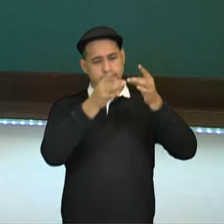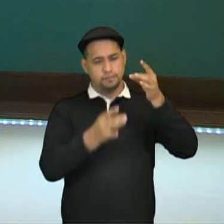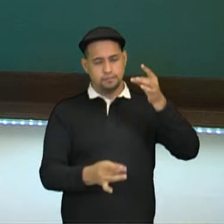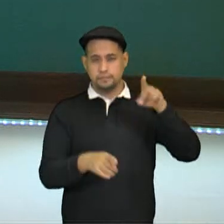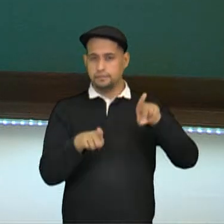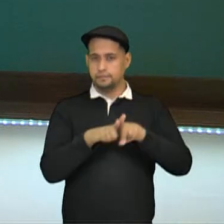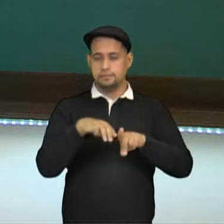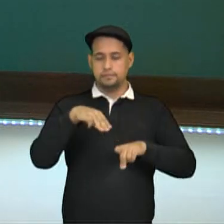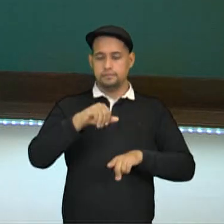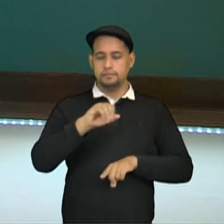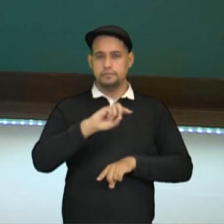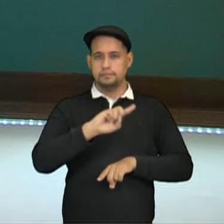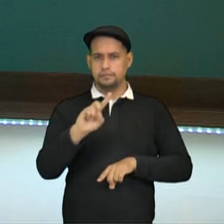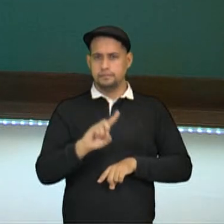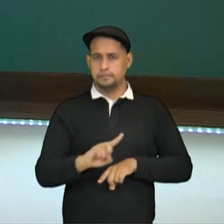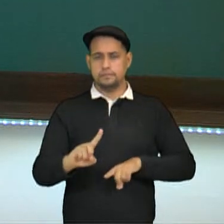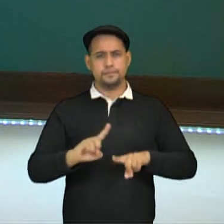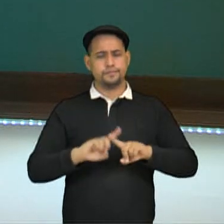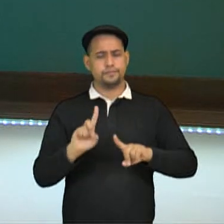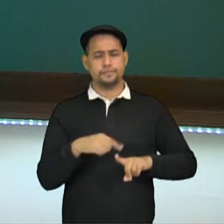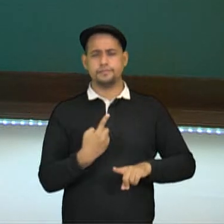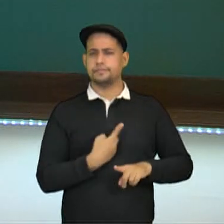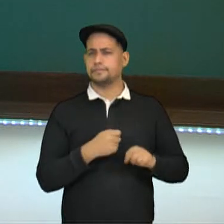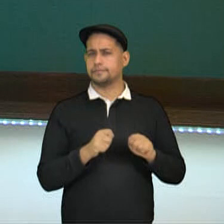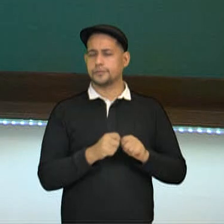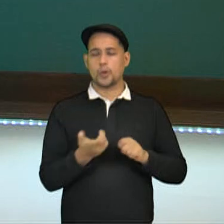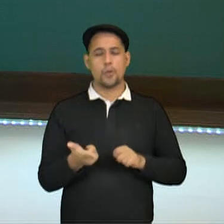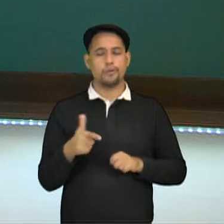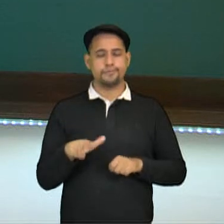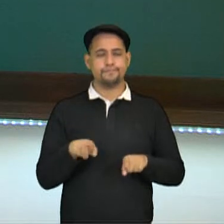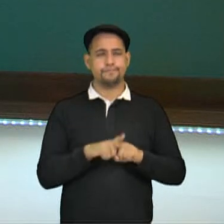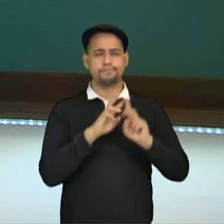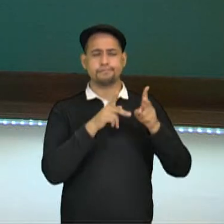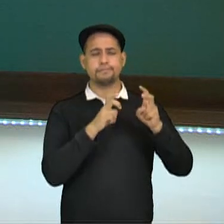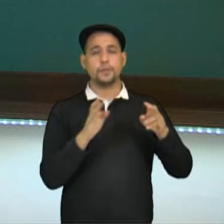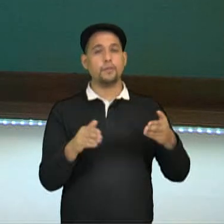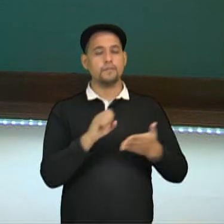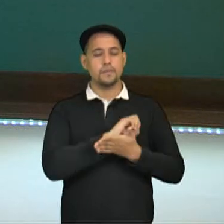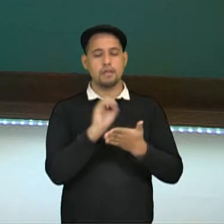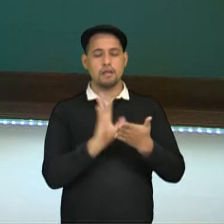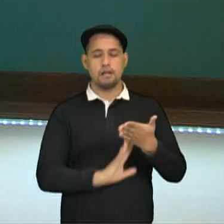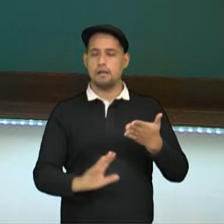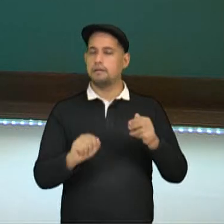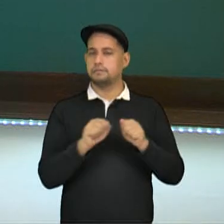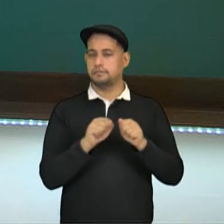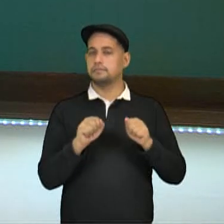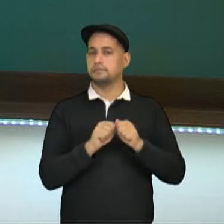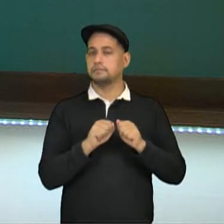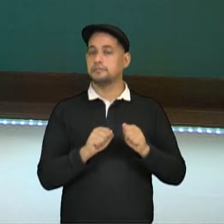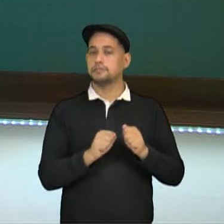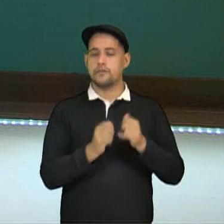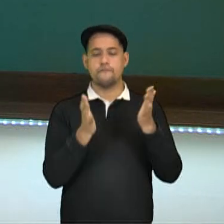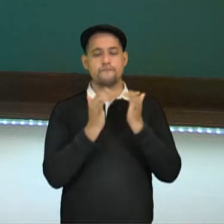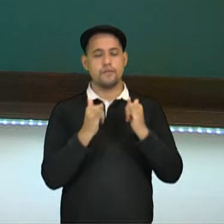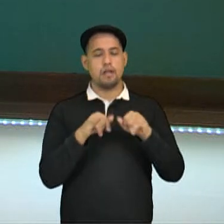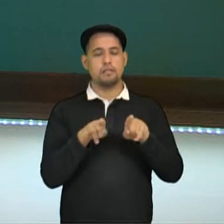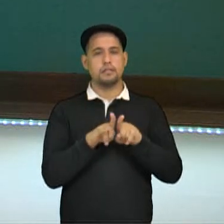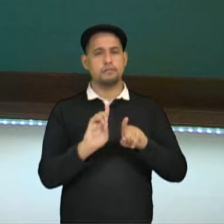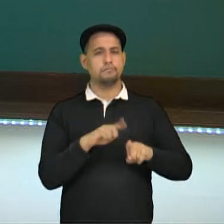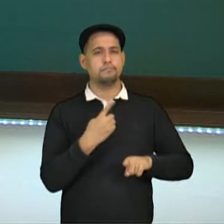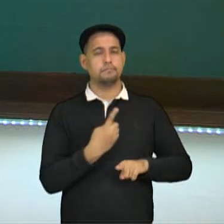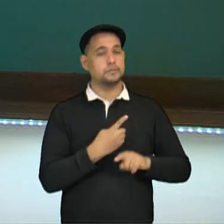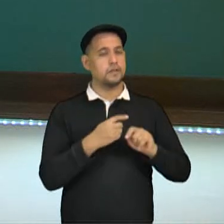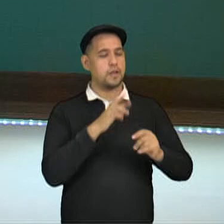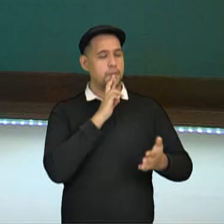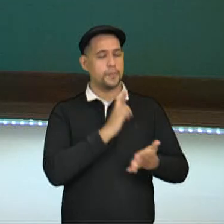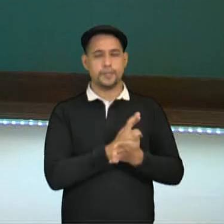uma matriz. Mas vamos aí continuar, ver o que o exercício vai nos fornecer de informações para que a gente